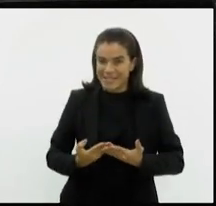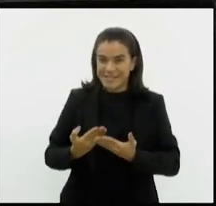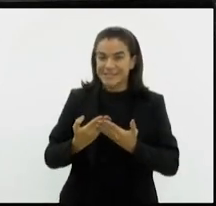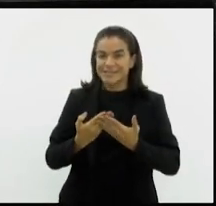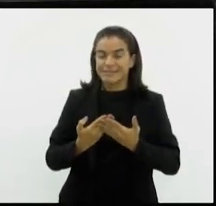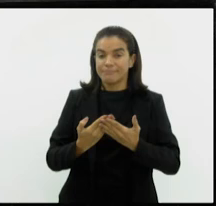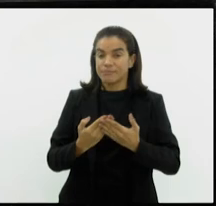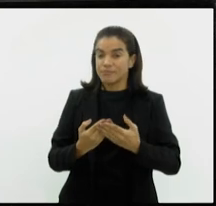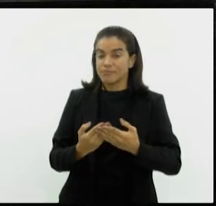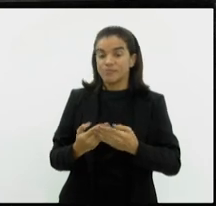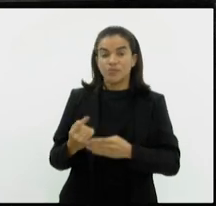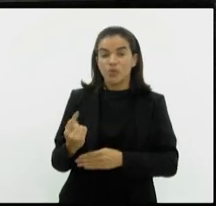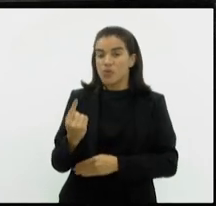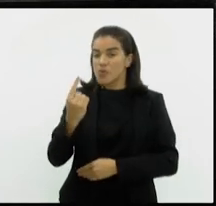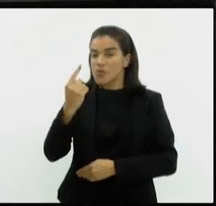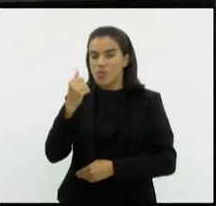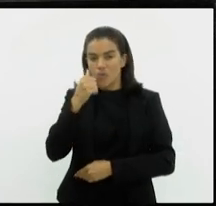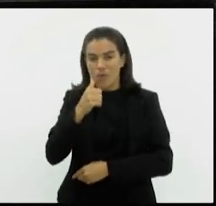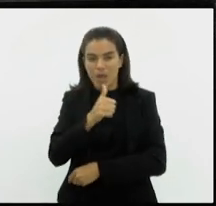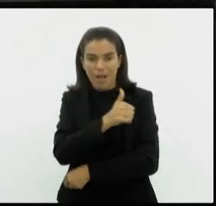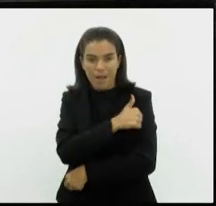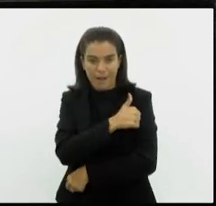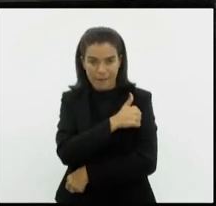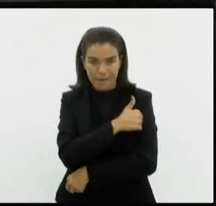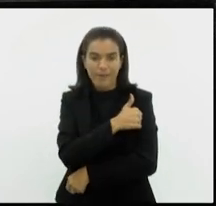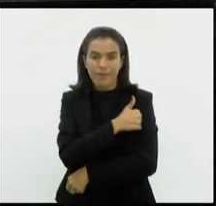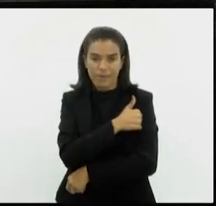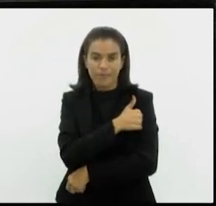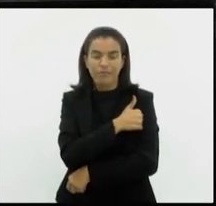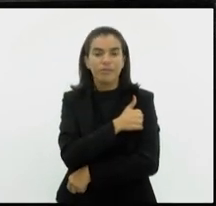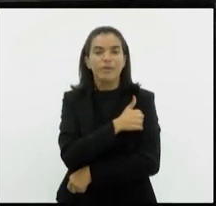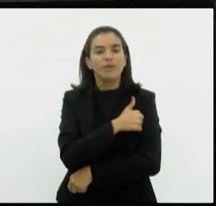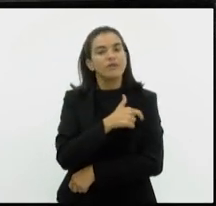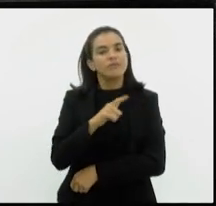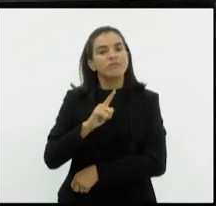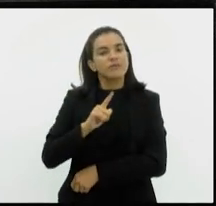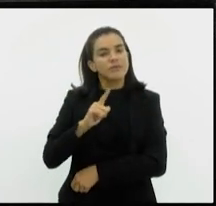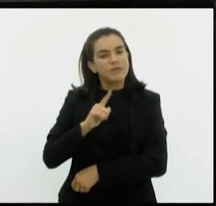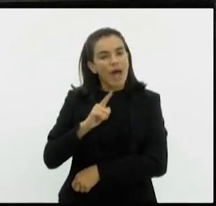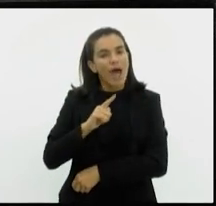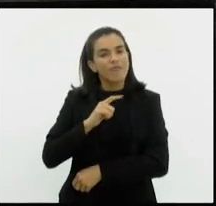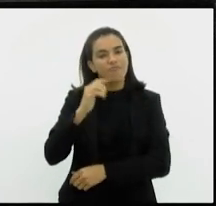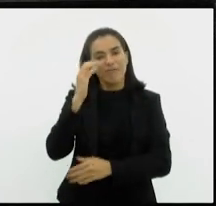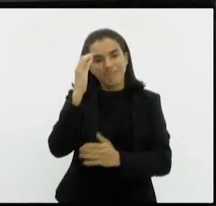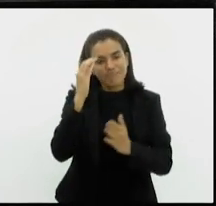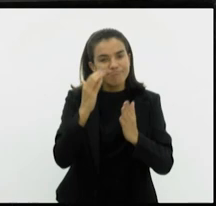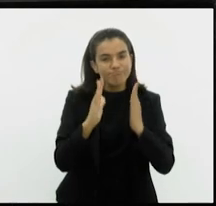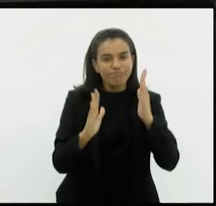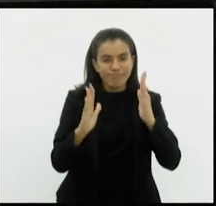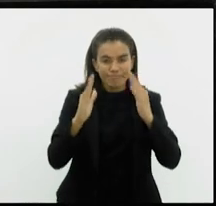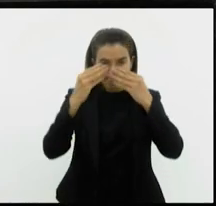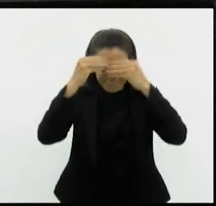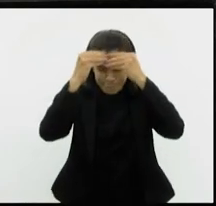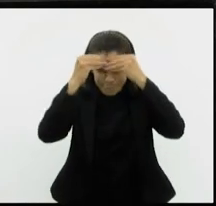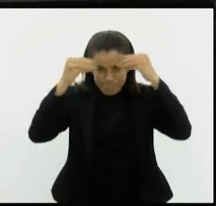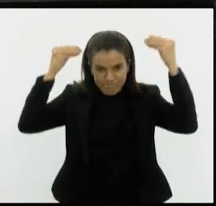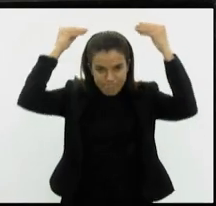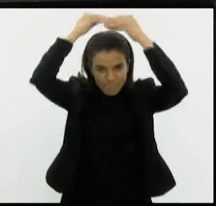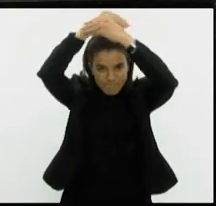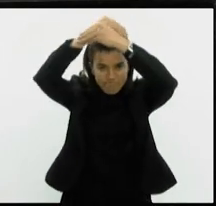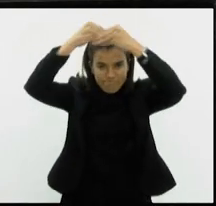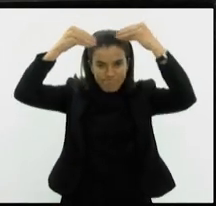Ah uma das alunas estava cumprindo os preceitos do Candomblé estava com a cabeça